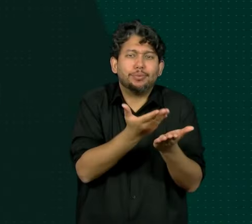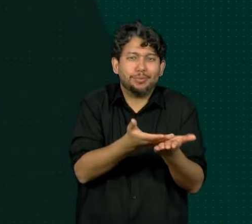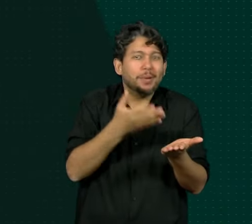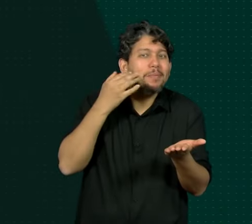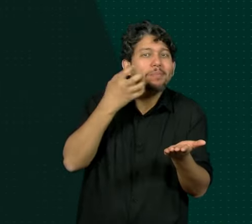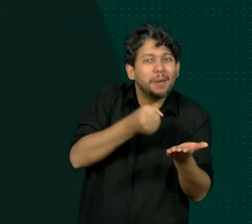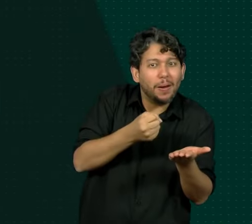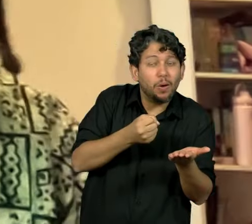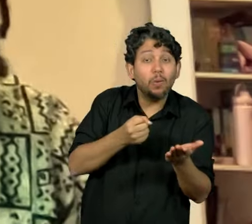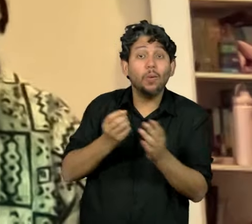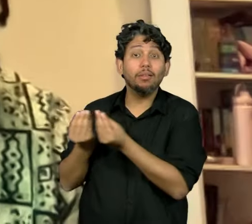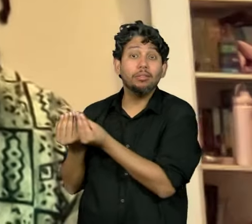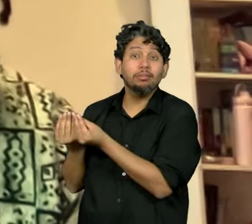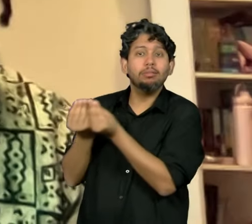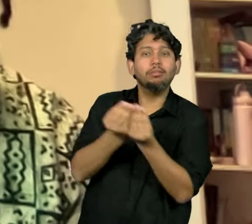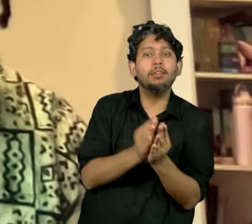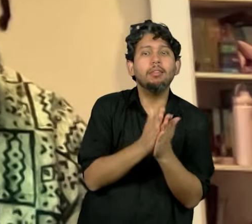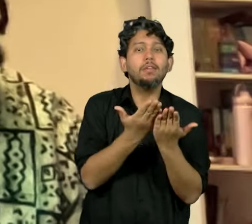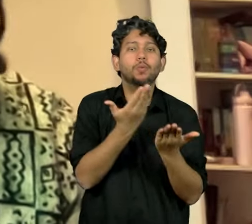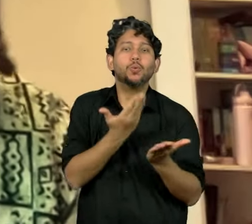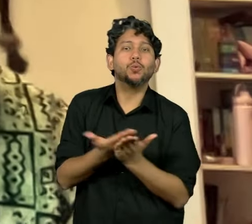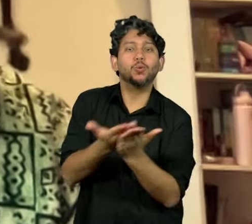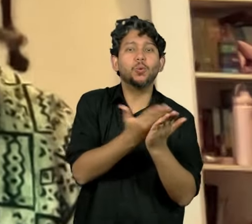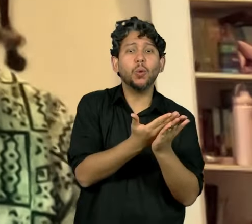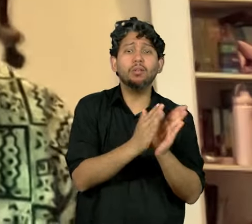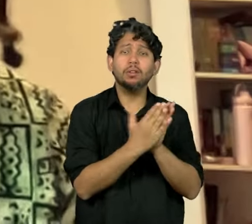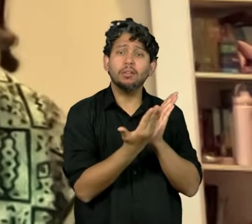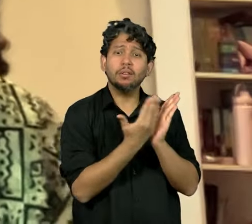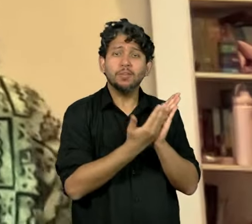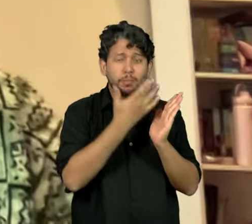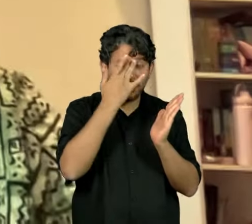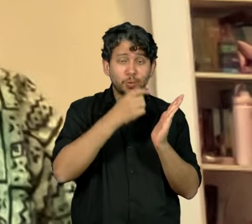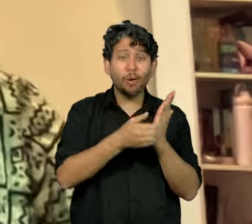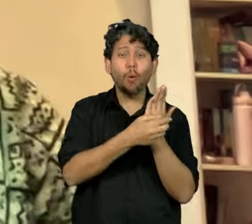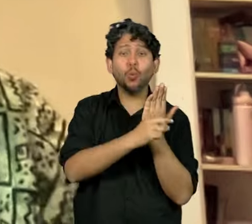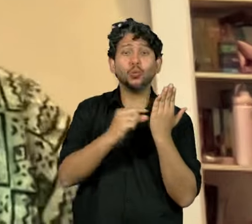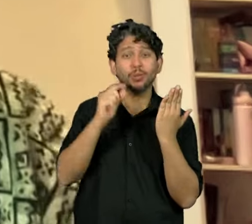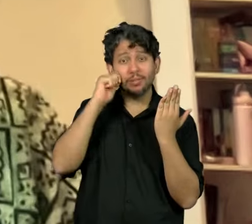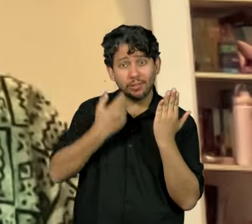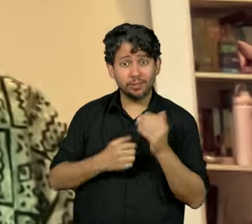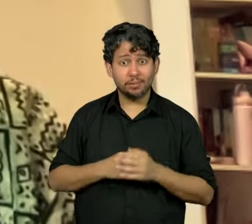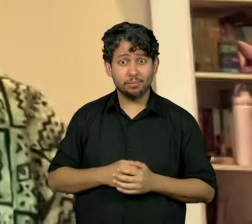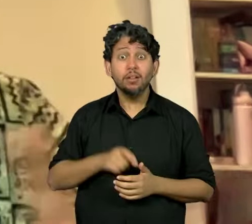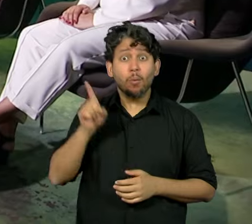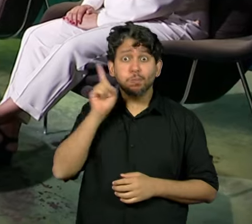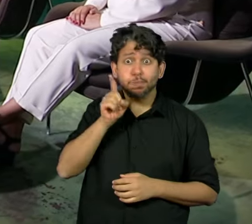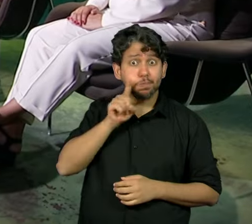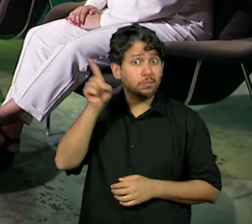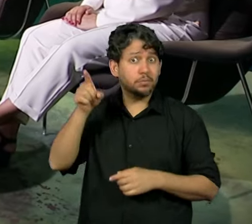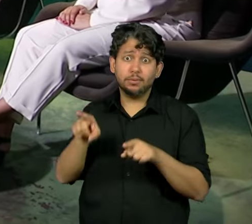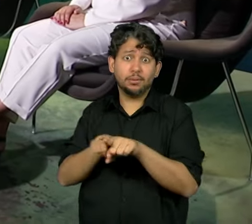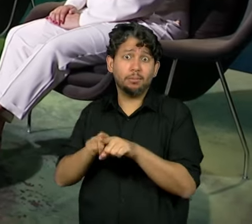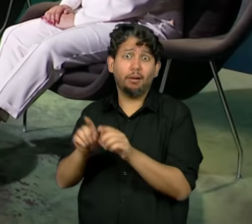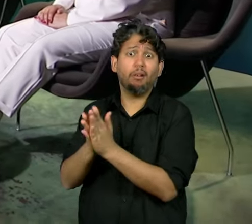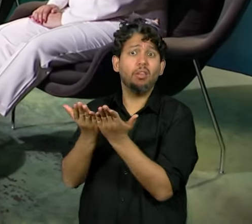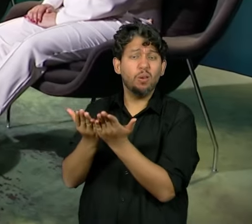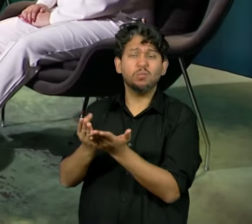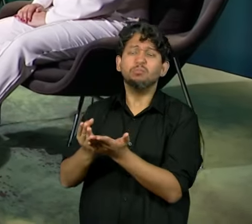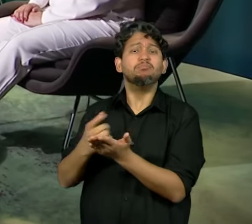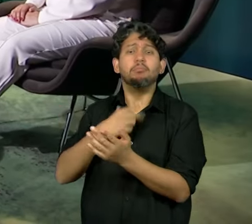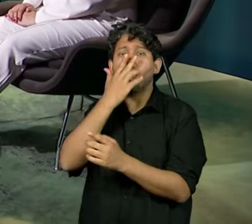da branquitude baiana, como há também nos Estados Unidos o banimento de livros. A censura